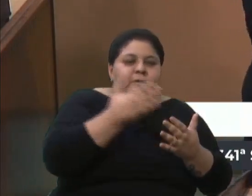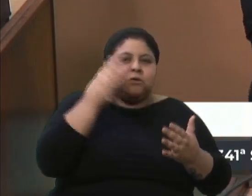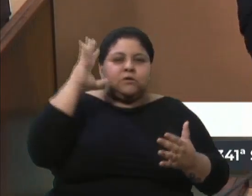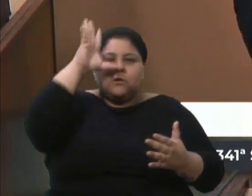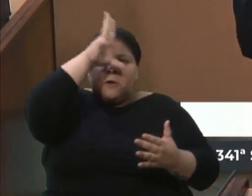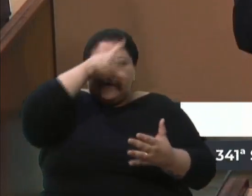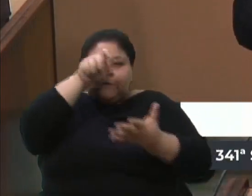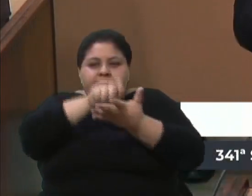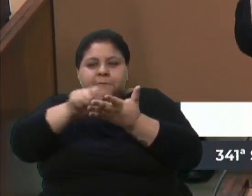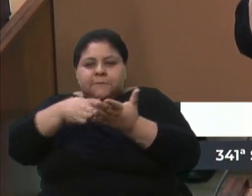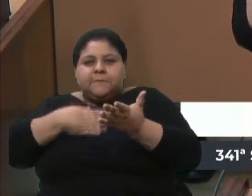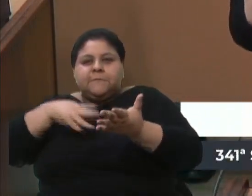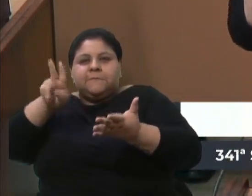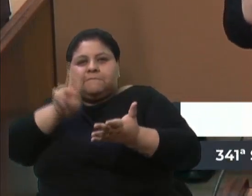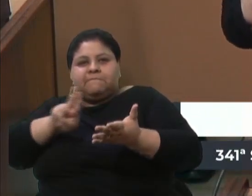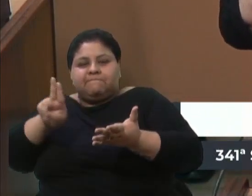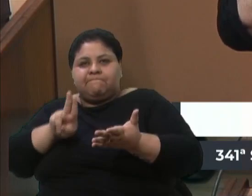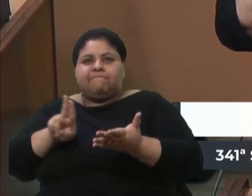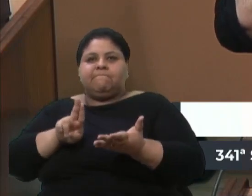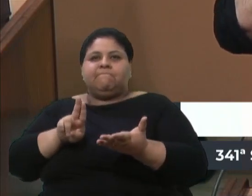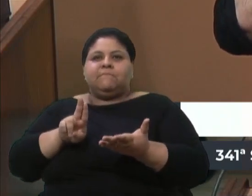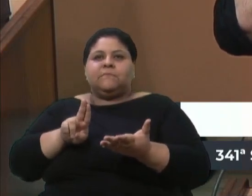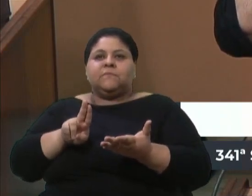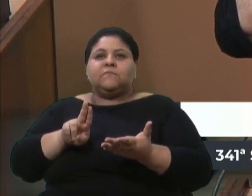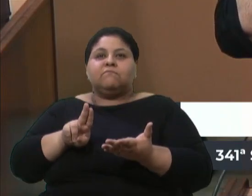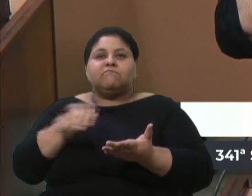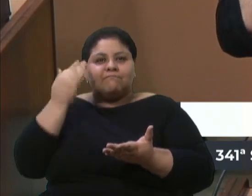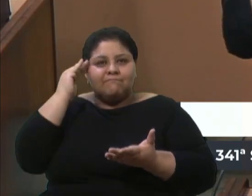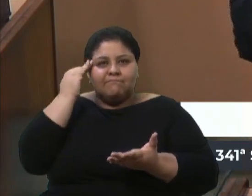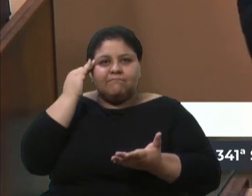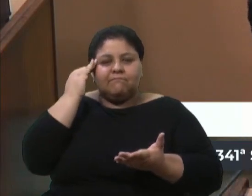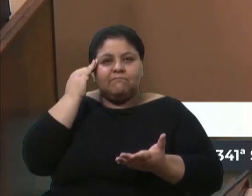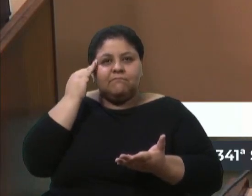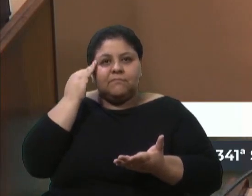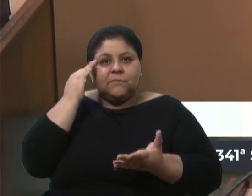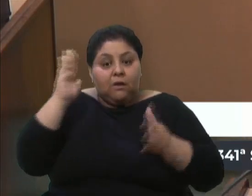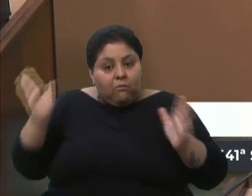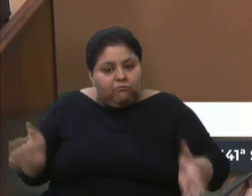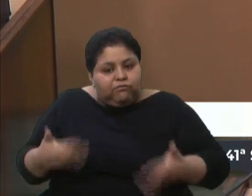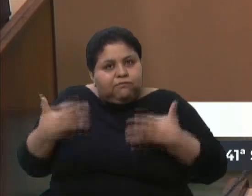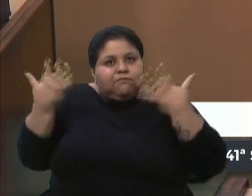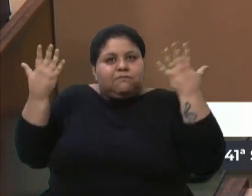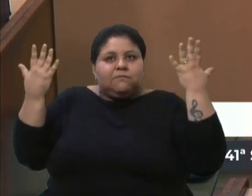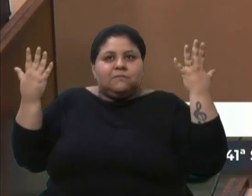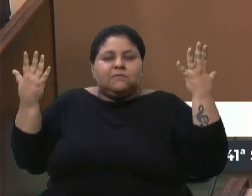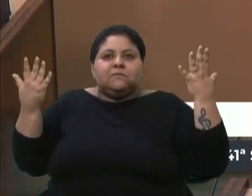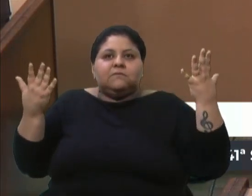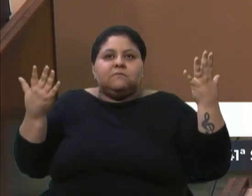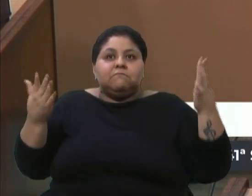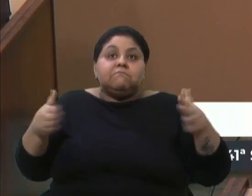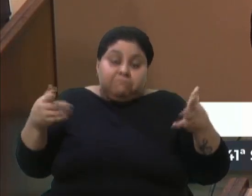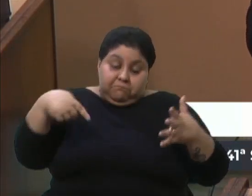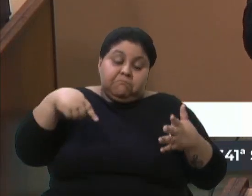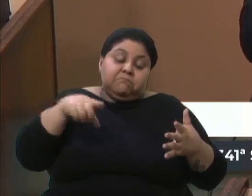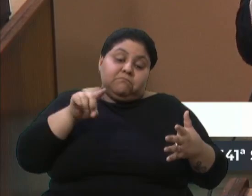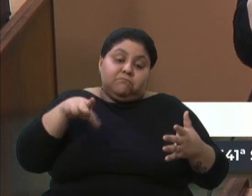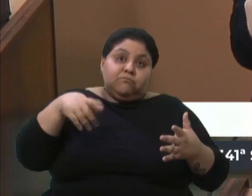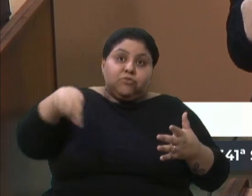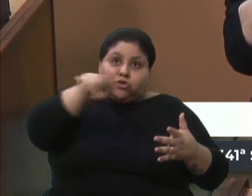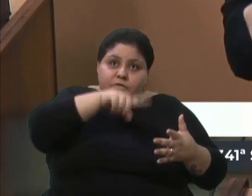ler, ninguém mais me engana, entende? É um incentivo. Então, se nós queremos realmente um país